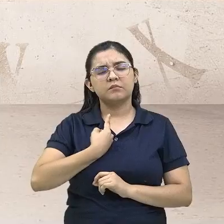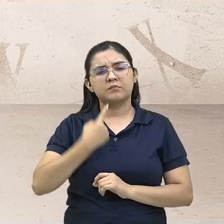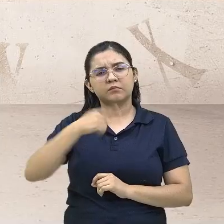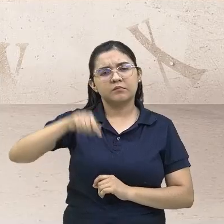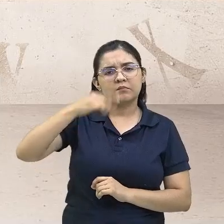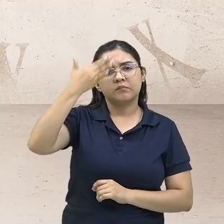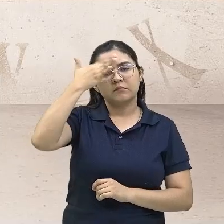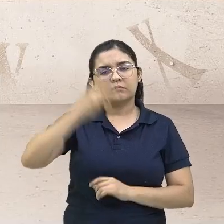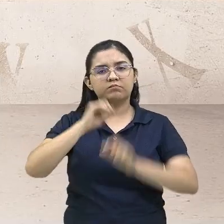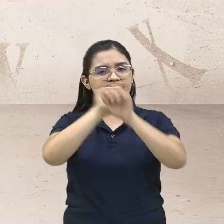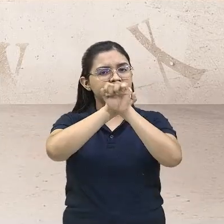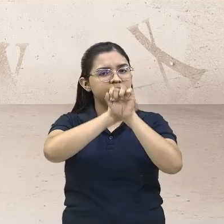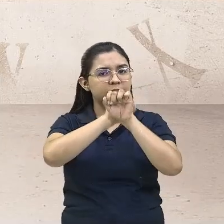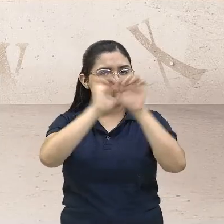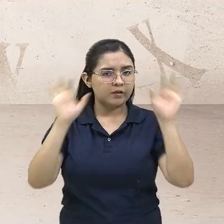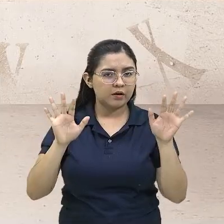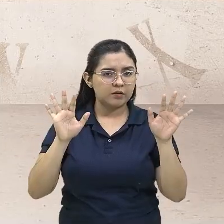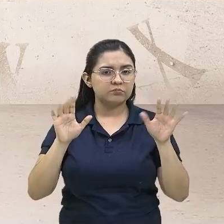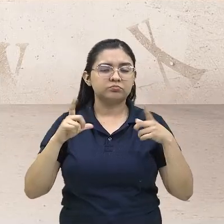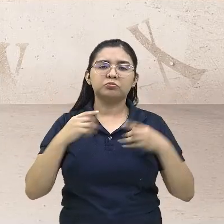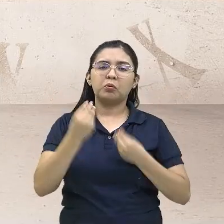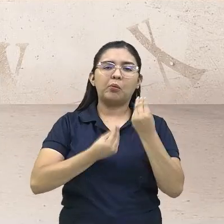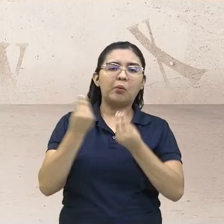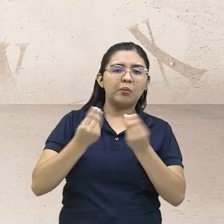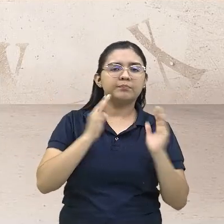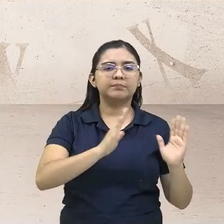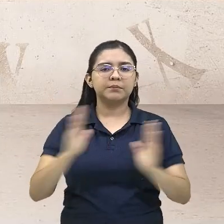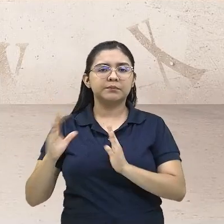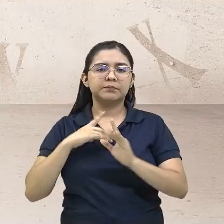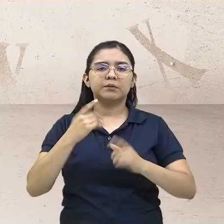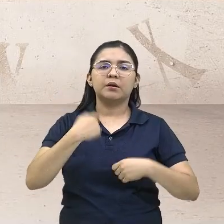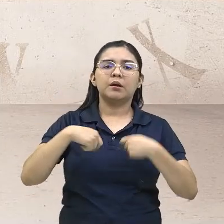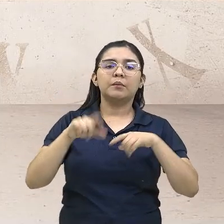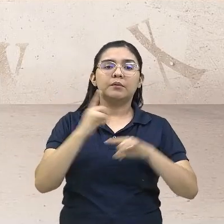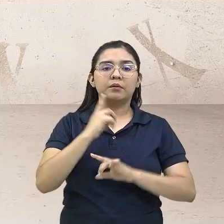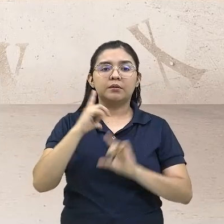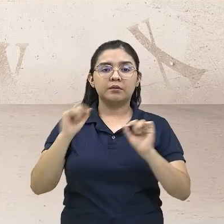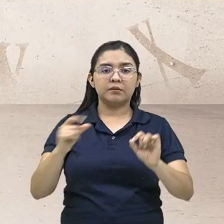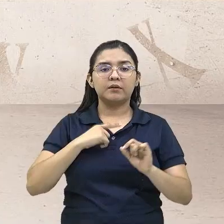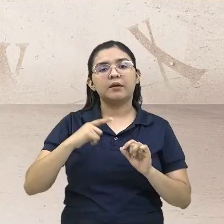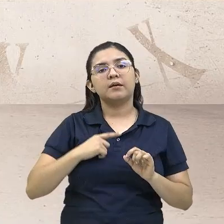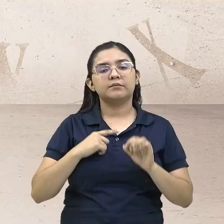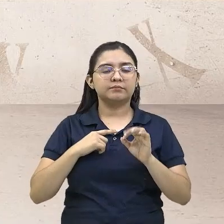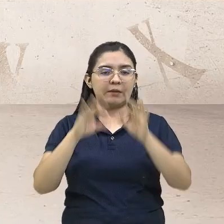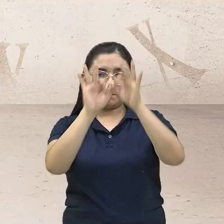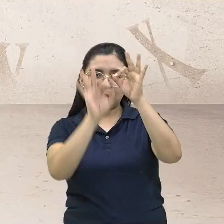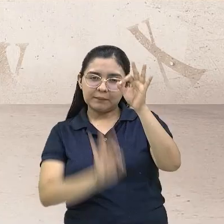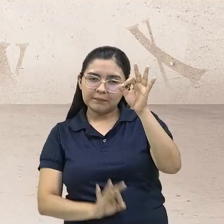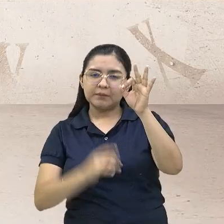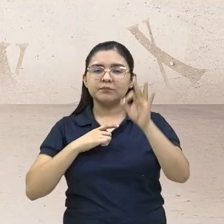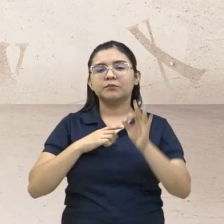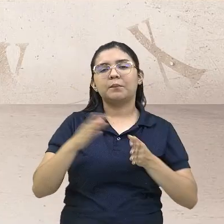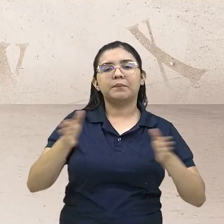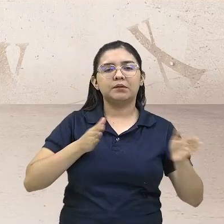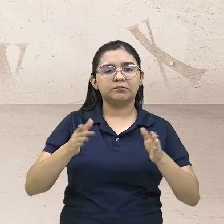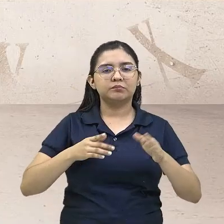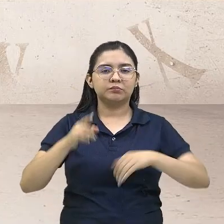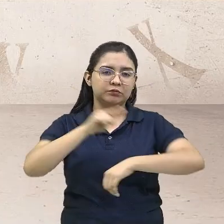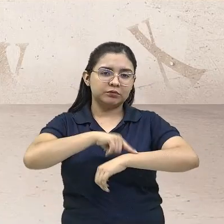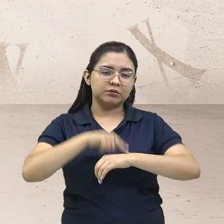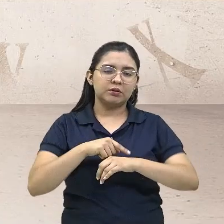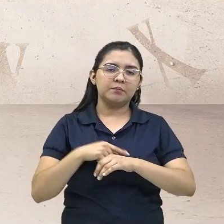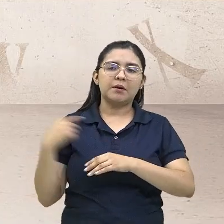uma noção mais expandida sobre esses ciclos econômicos, nós trouxemos a nossa linha do tempo aqui, tá bom? Para você ter uma